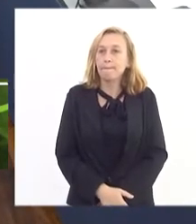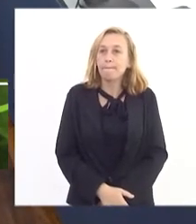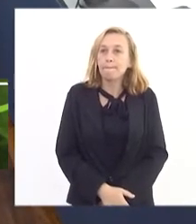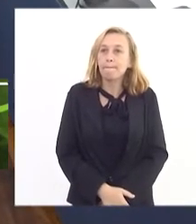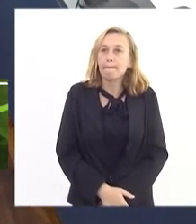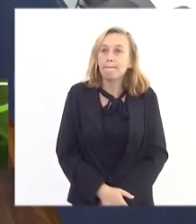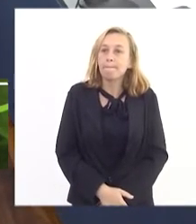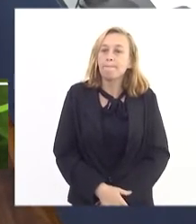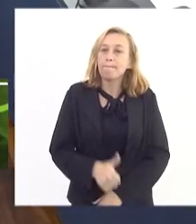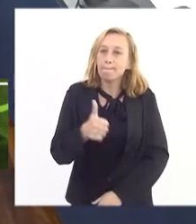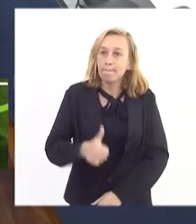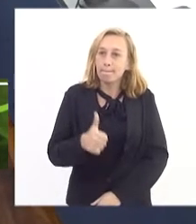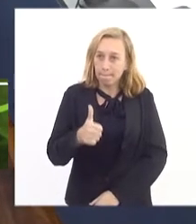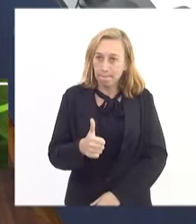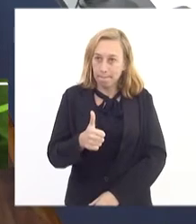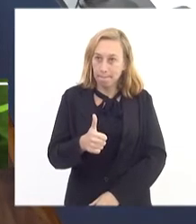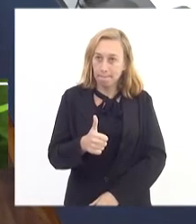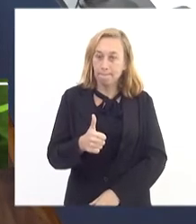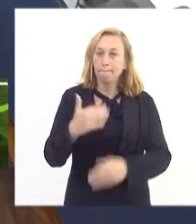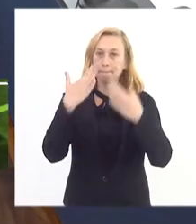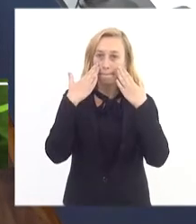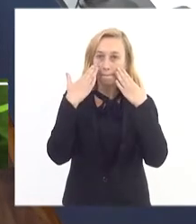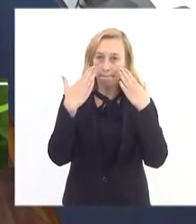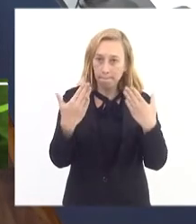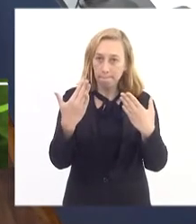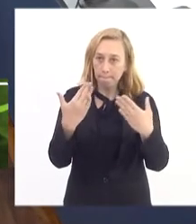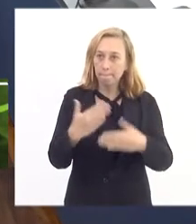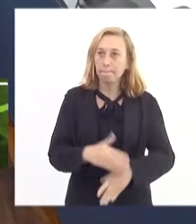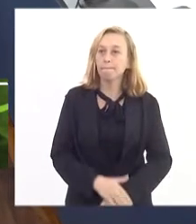quanto ao primeiro programa apresentado